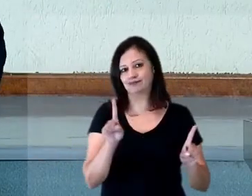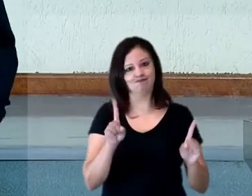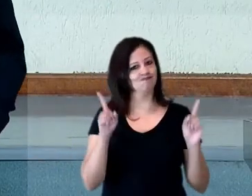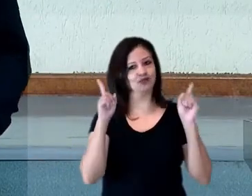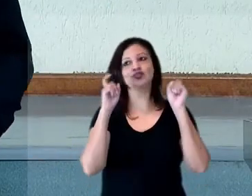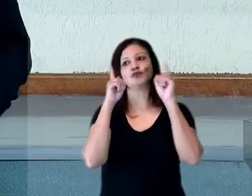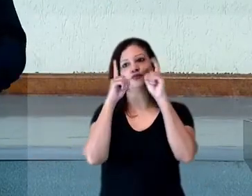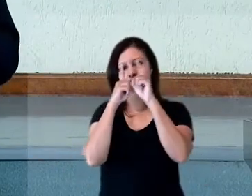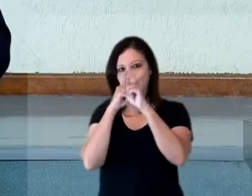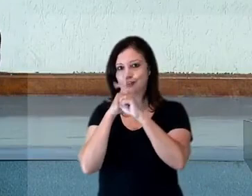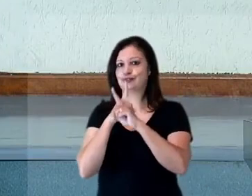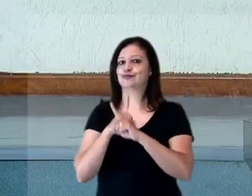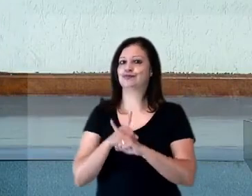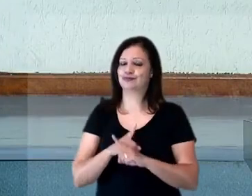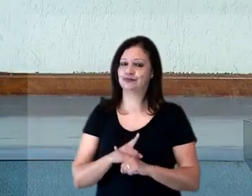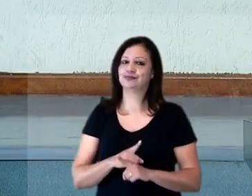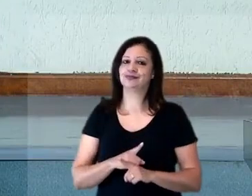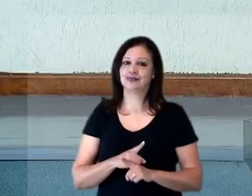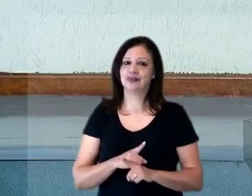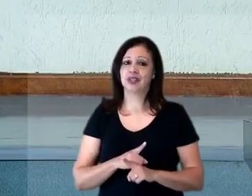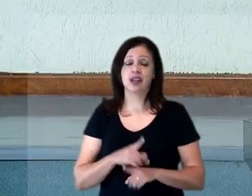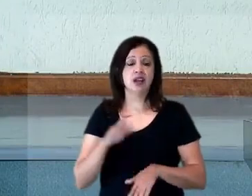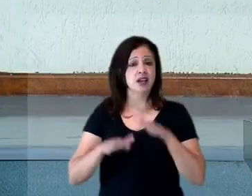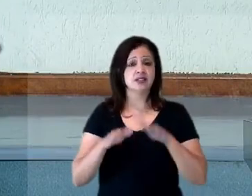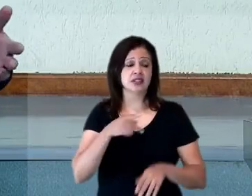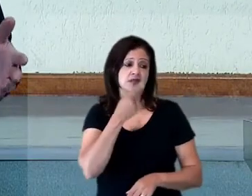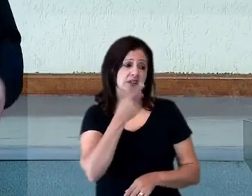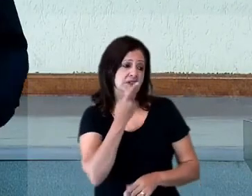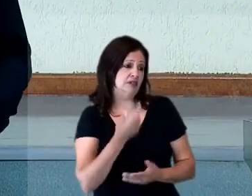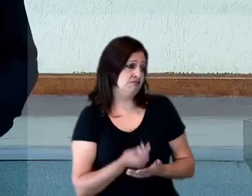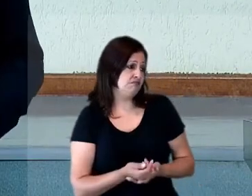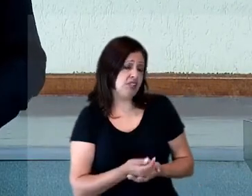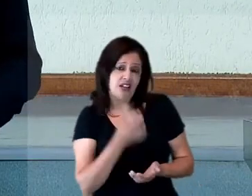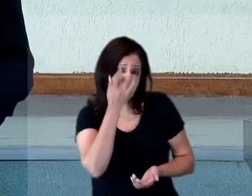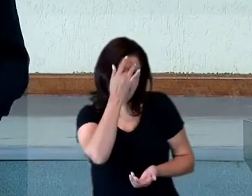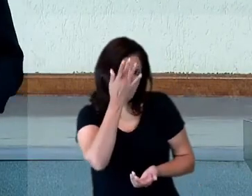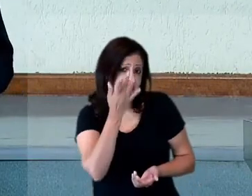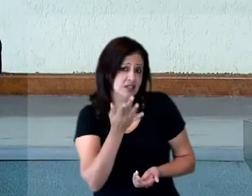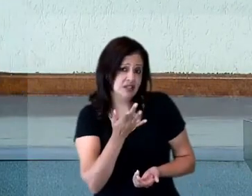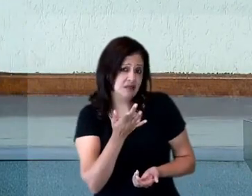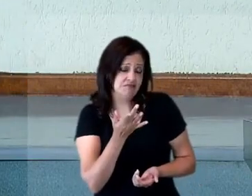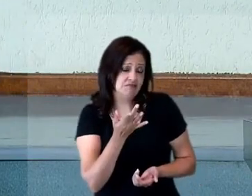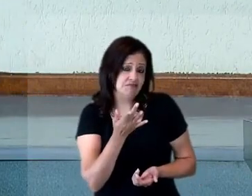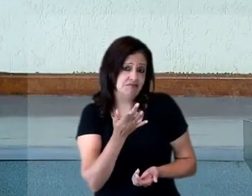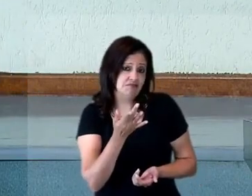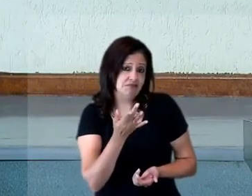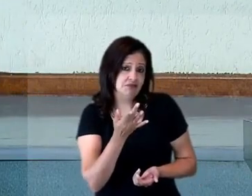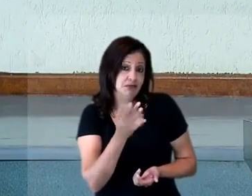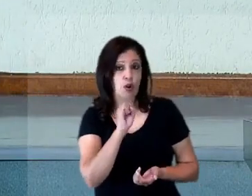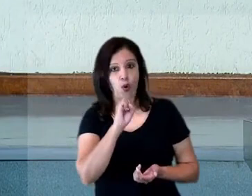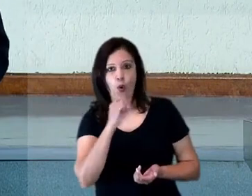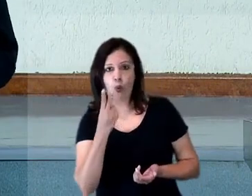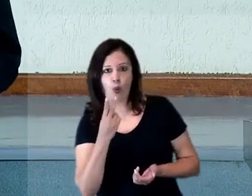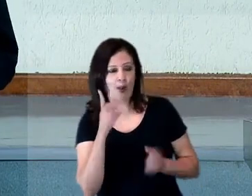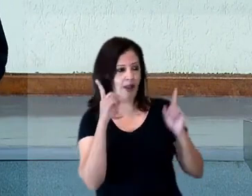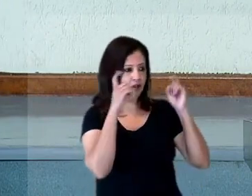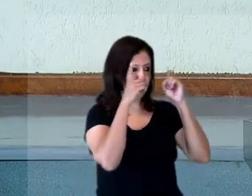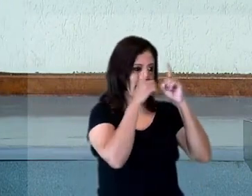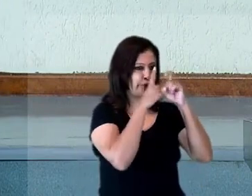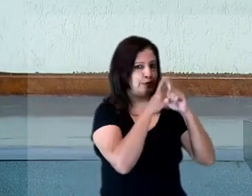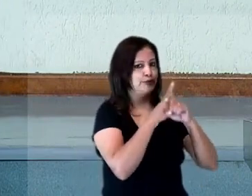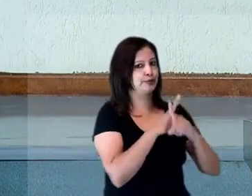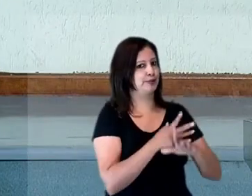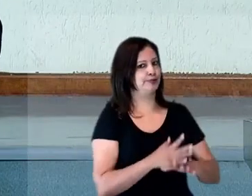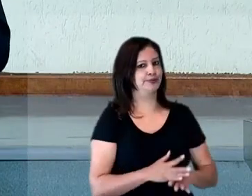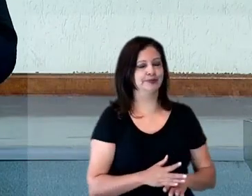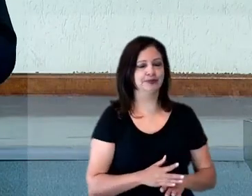estar pensando, depende da pessoa, é fácil amar. Depende da pessoa, é mais difícil. Mas a